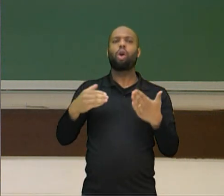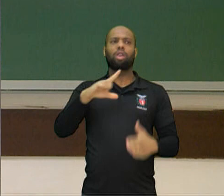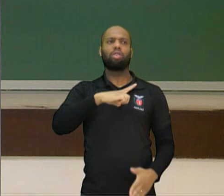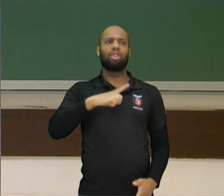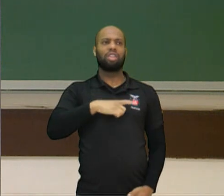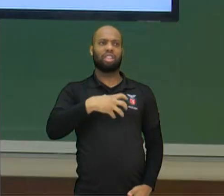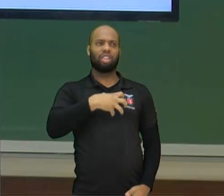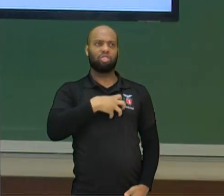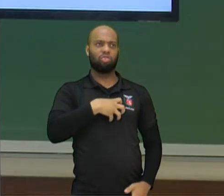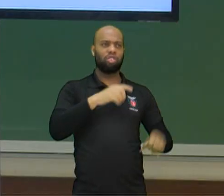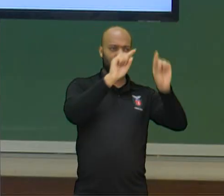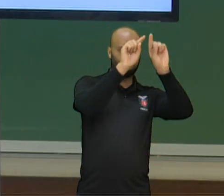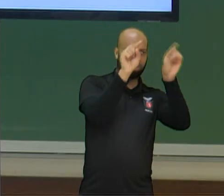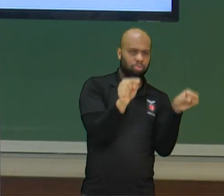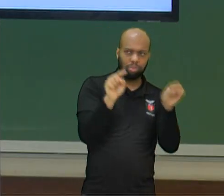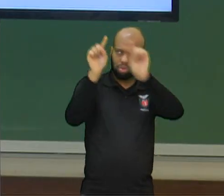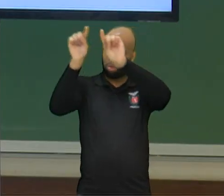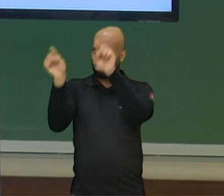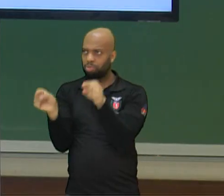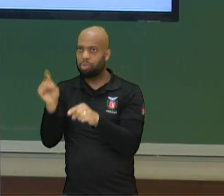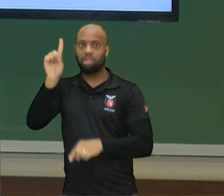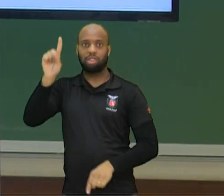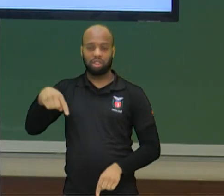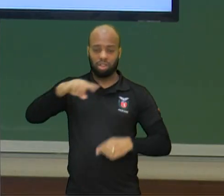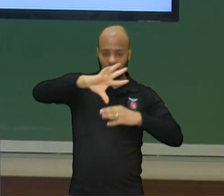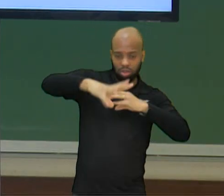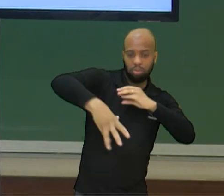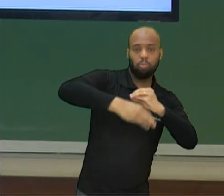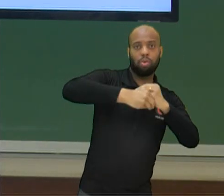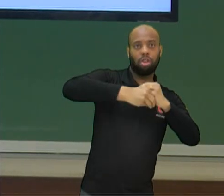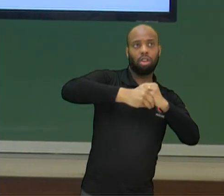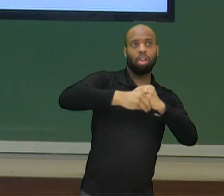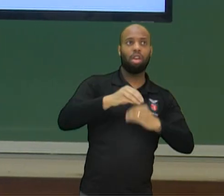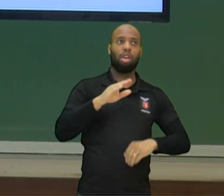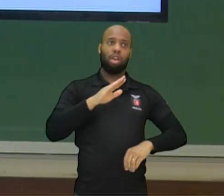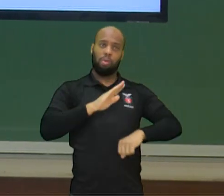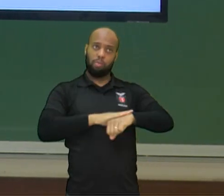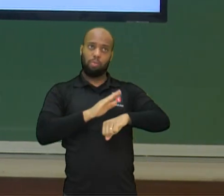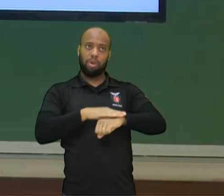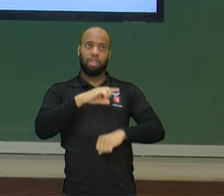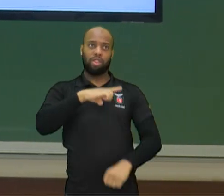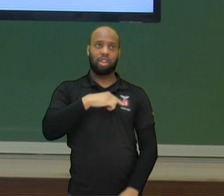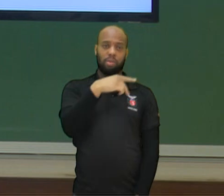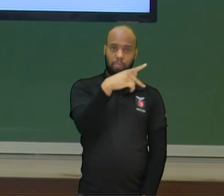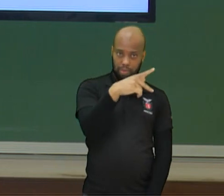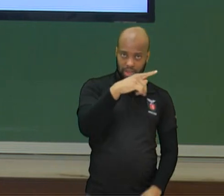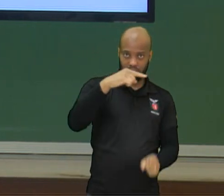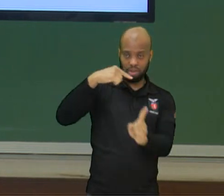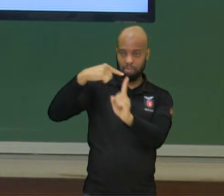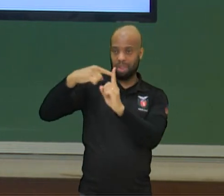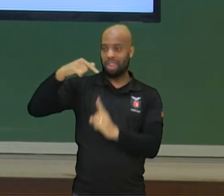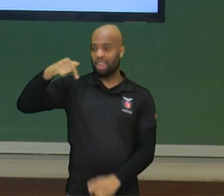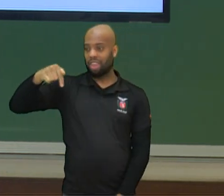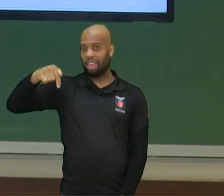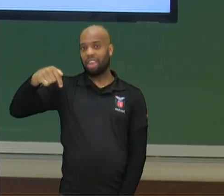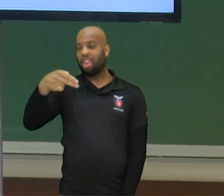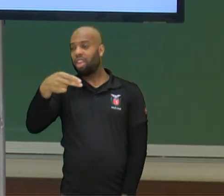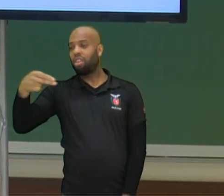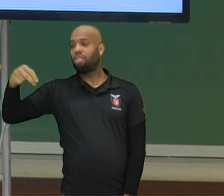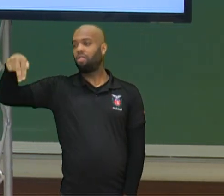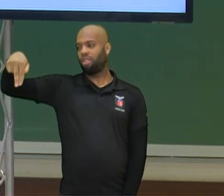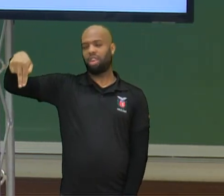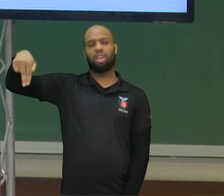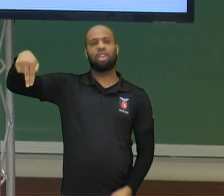são complementares? São complementares quando P mais Q for igual a N. Como que a gente